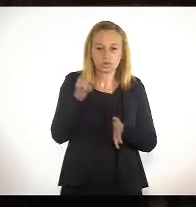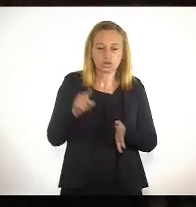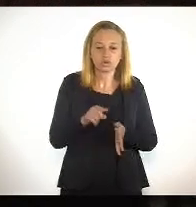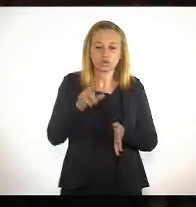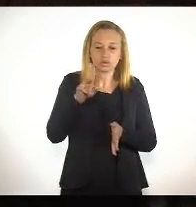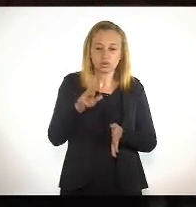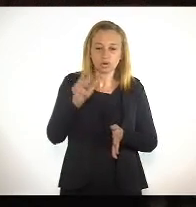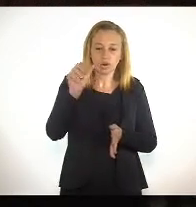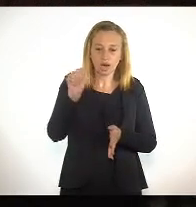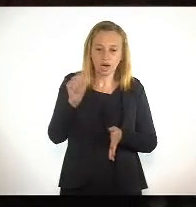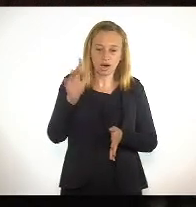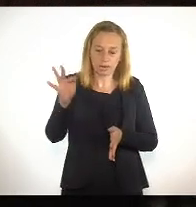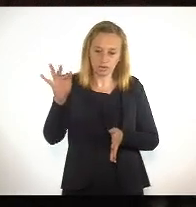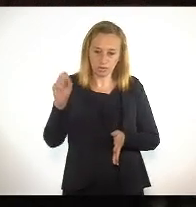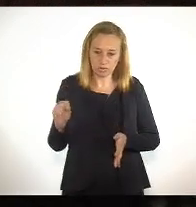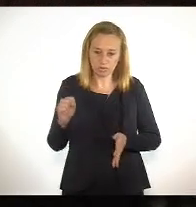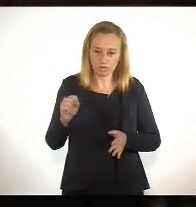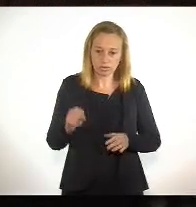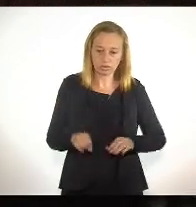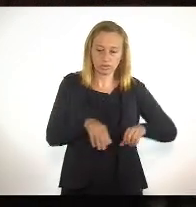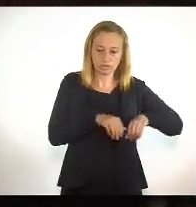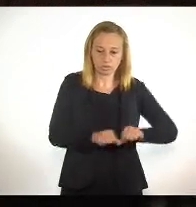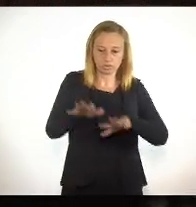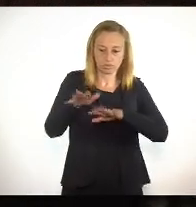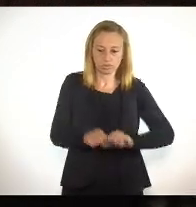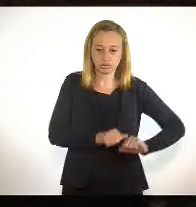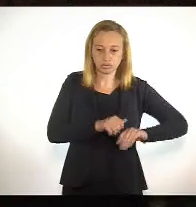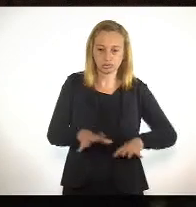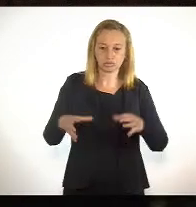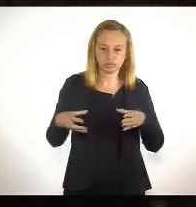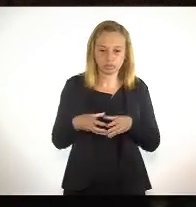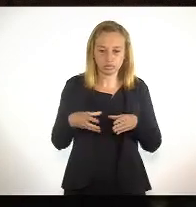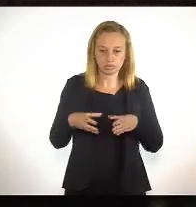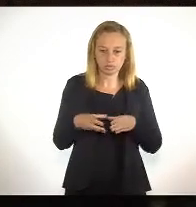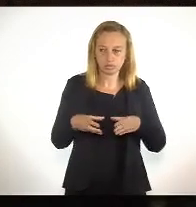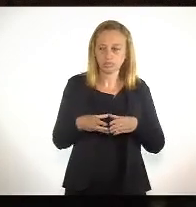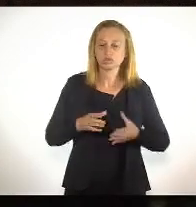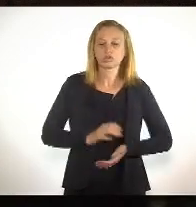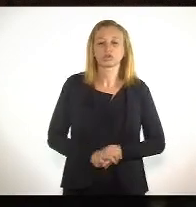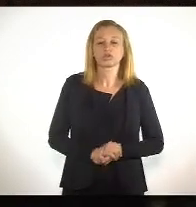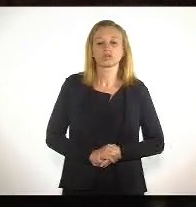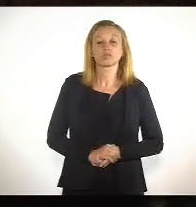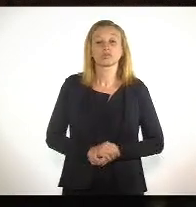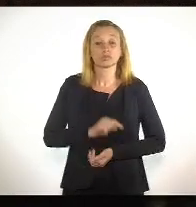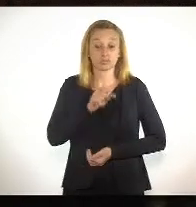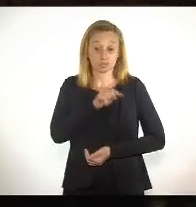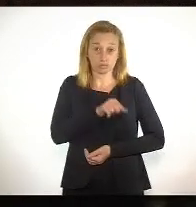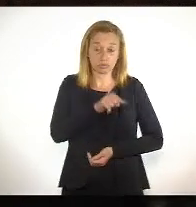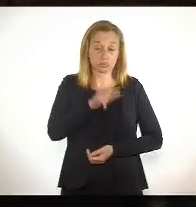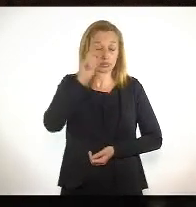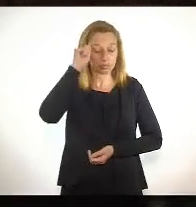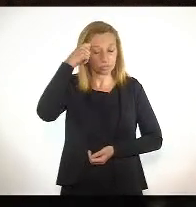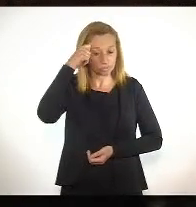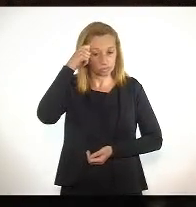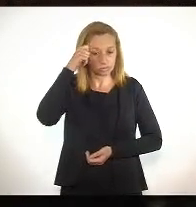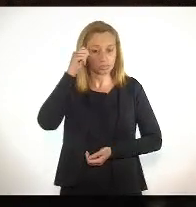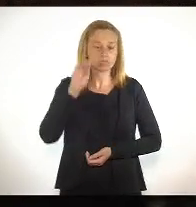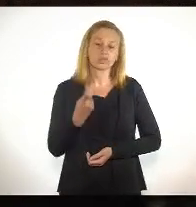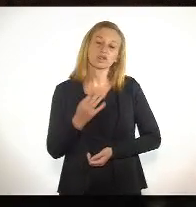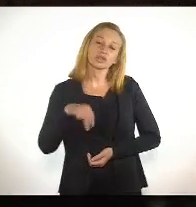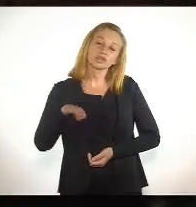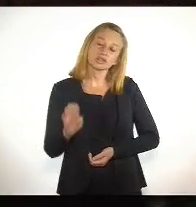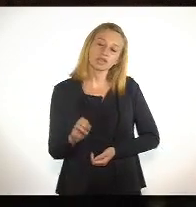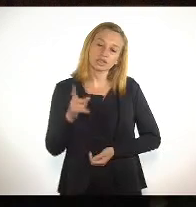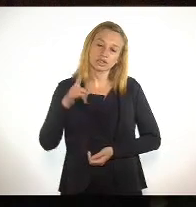zuavos, batalhão de zuavos. Então, com estes negros, Henrique Dias,